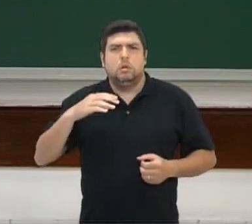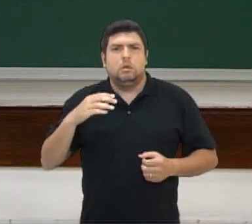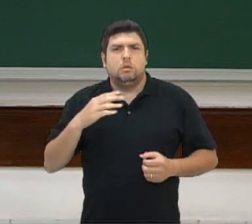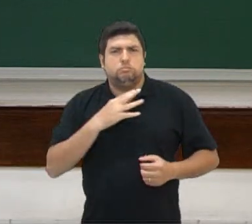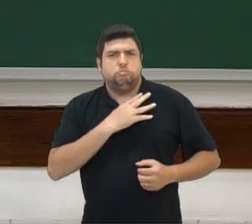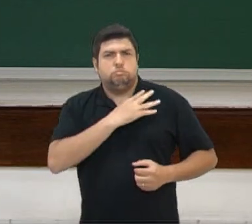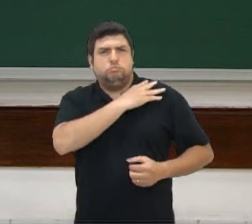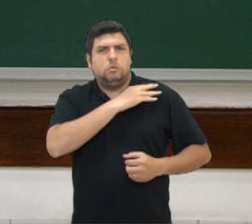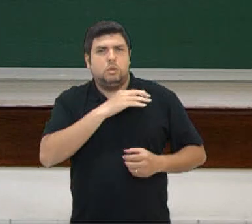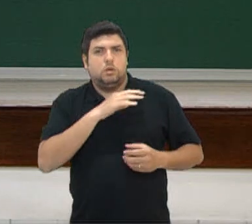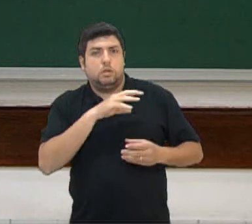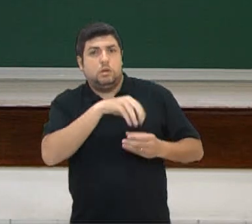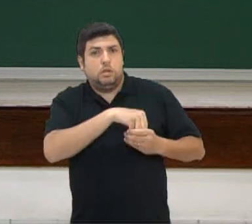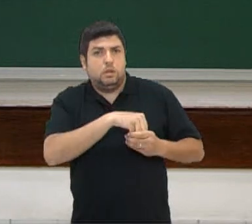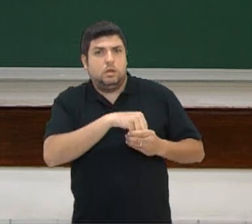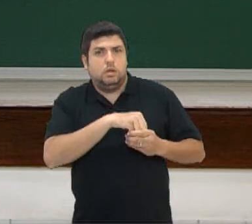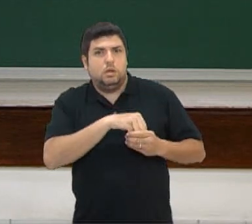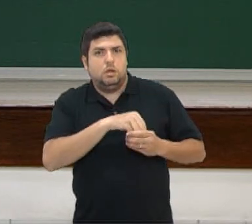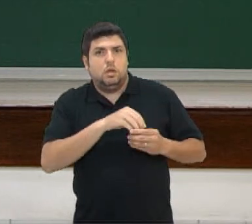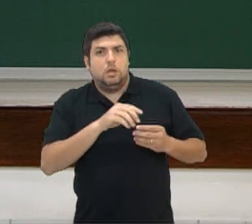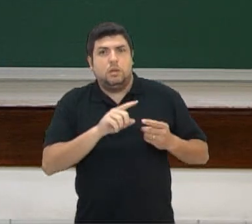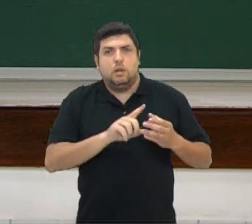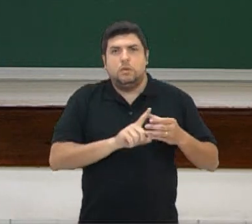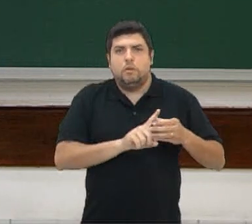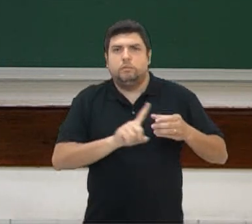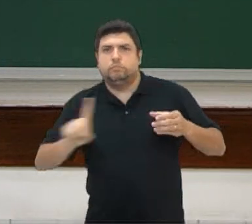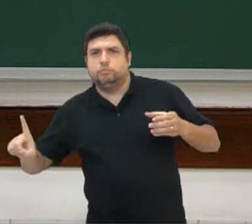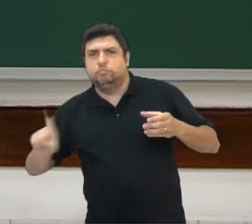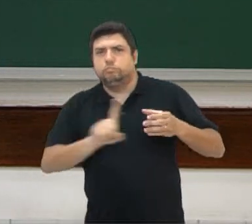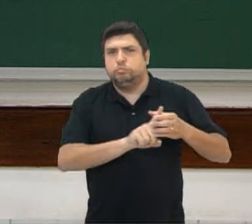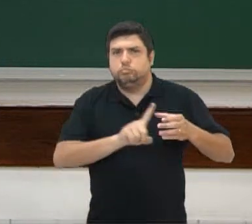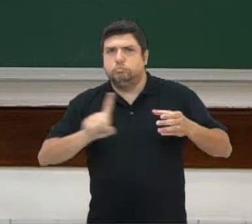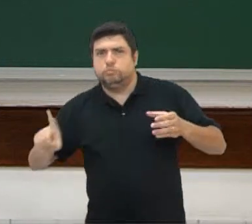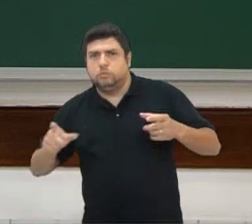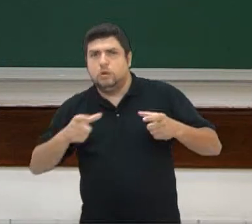se deslocam. Né? Esses não são contidos na instituição totalizante. Eles